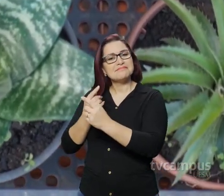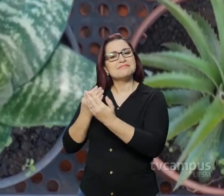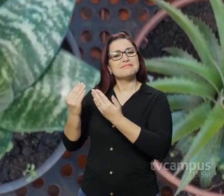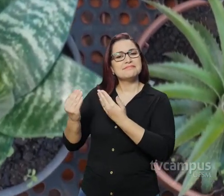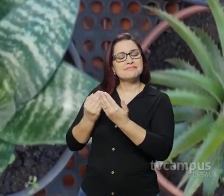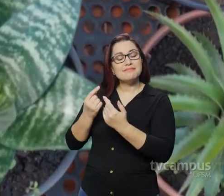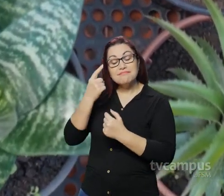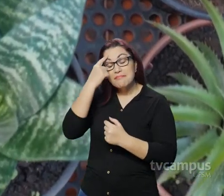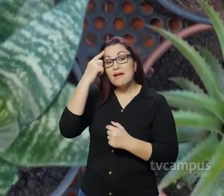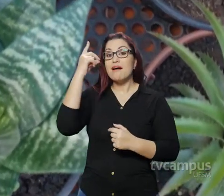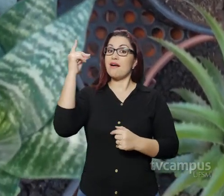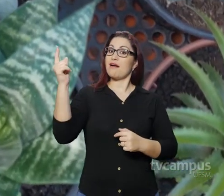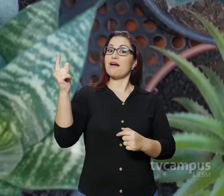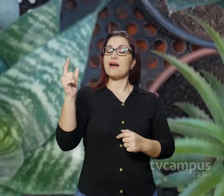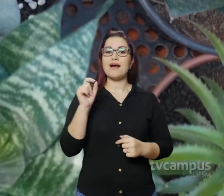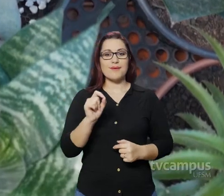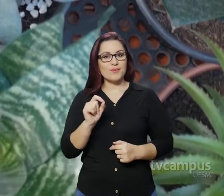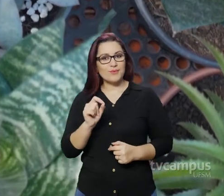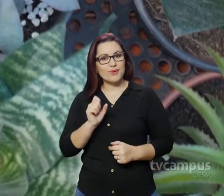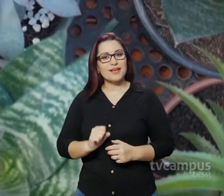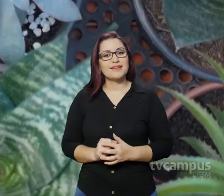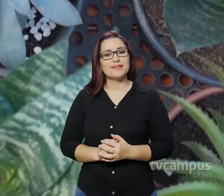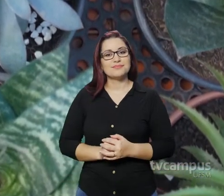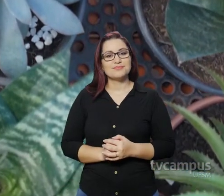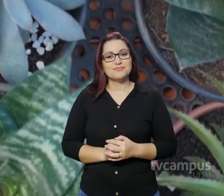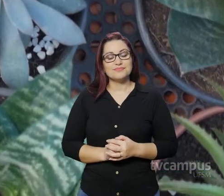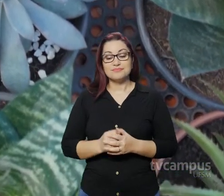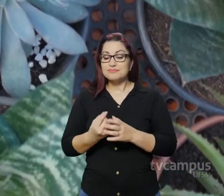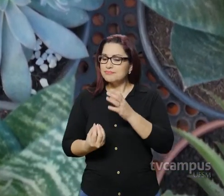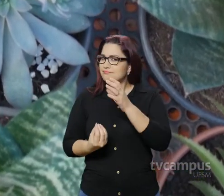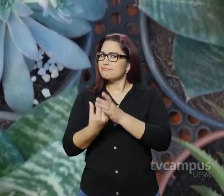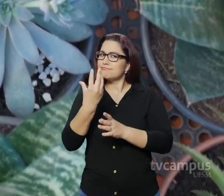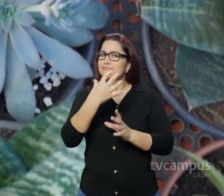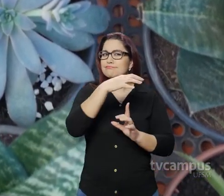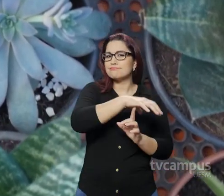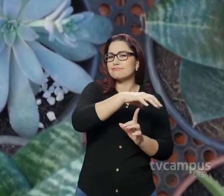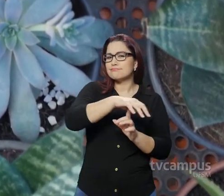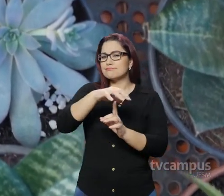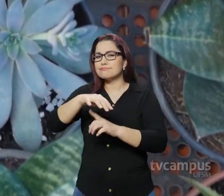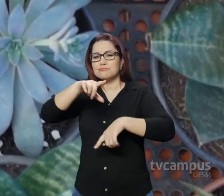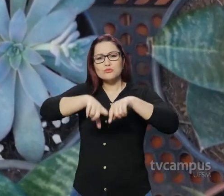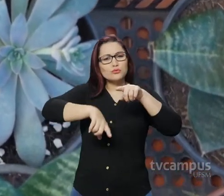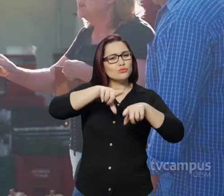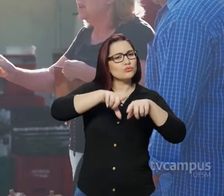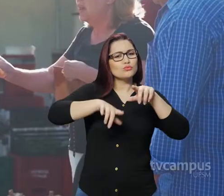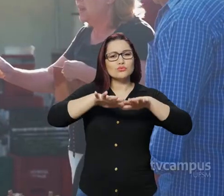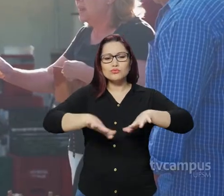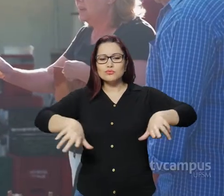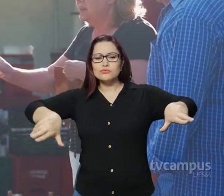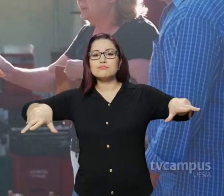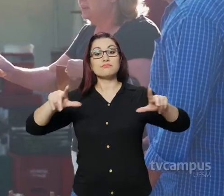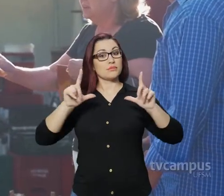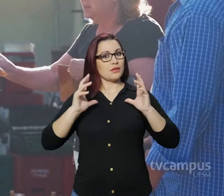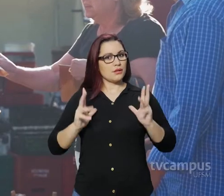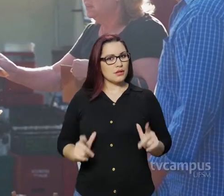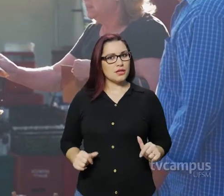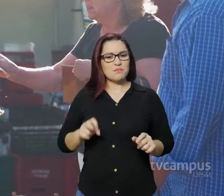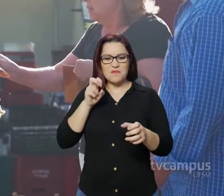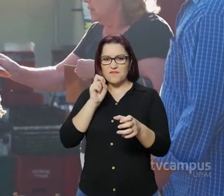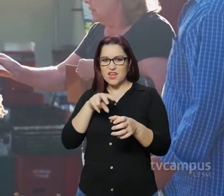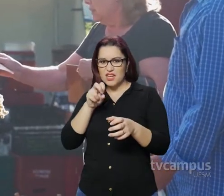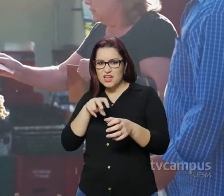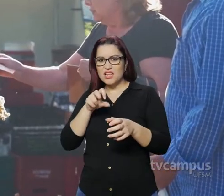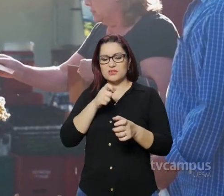Aí surgiu a conversa dentro, né? E aí a ideia foi implantar uma feira de produtos